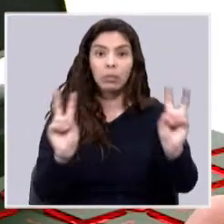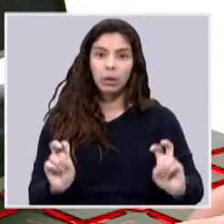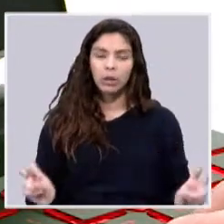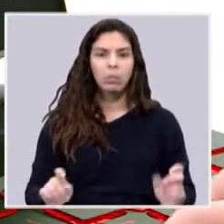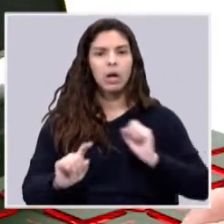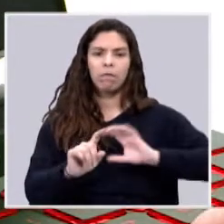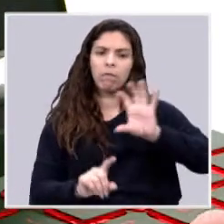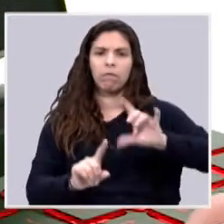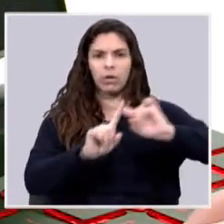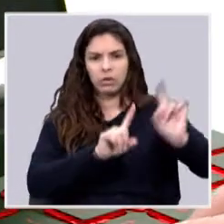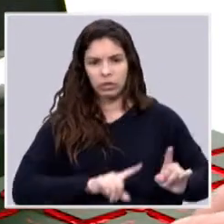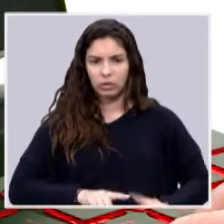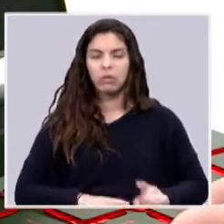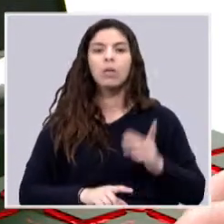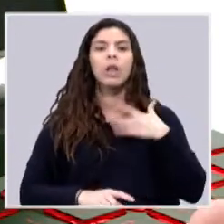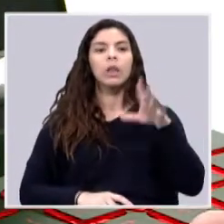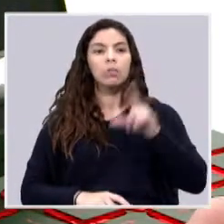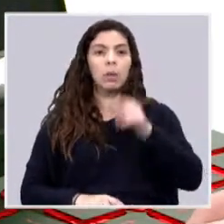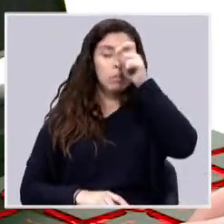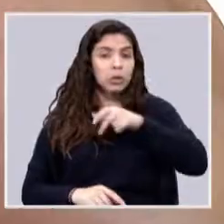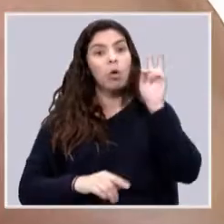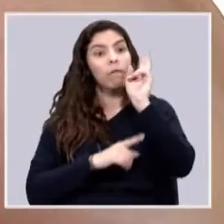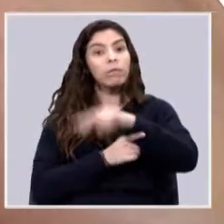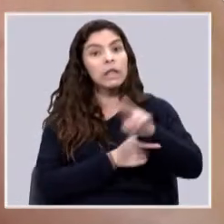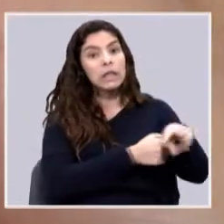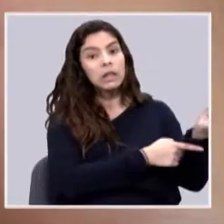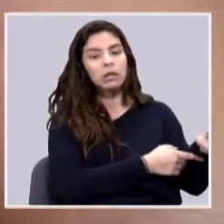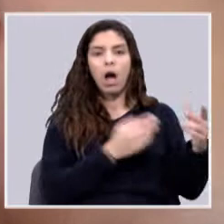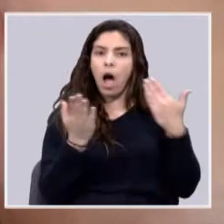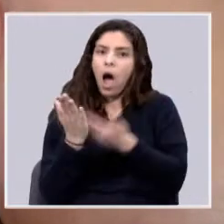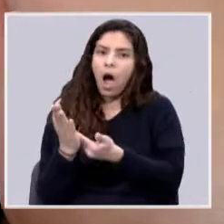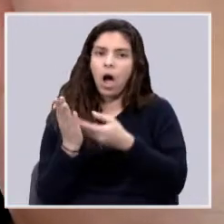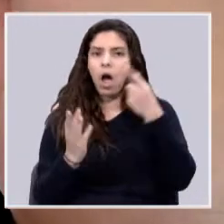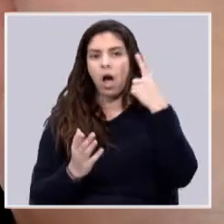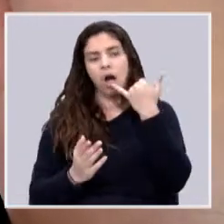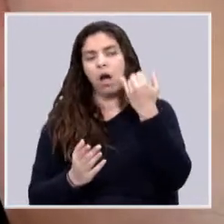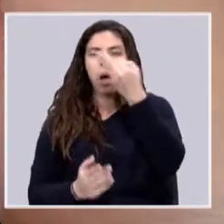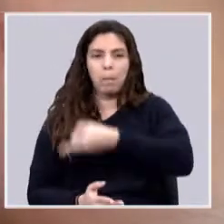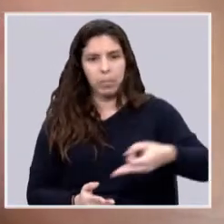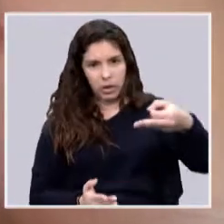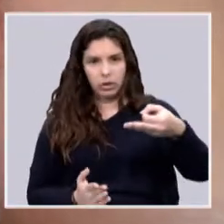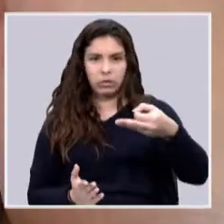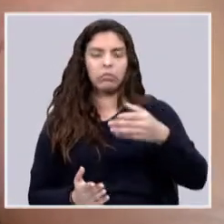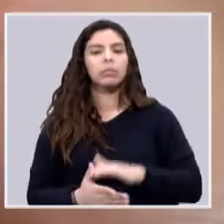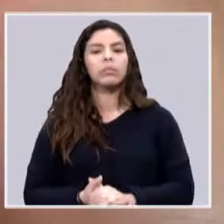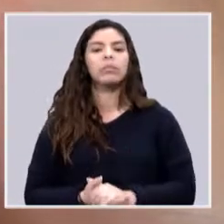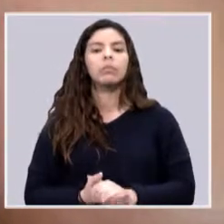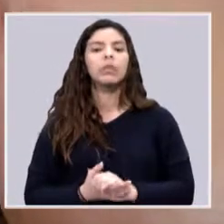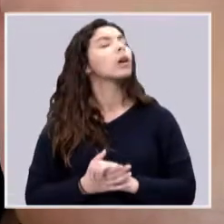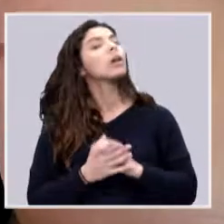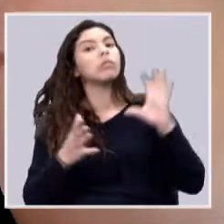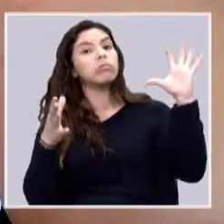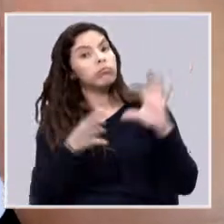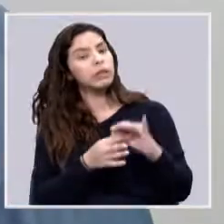conteúdos que complementam a visita aos locais. Além disso, os visitantes dispõem de uma aplicação móvel. Temos uma aplicação que foi